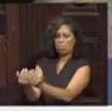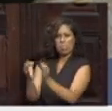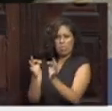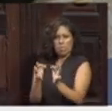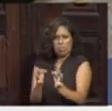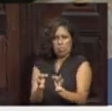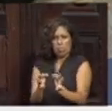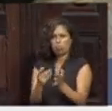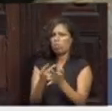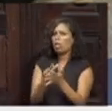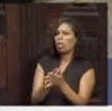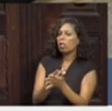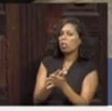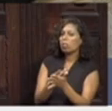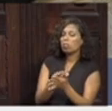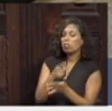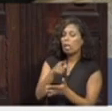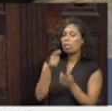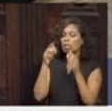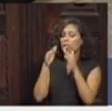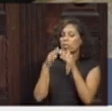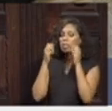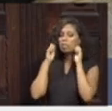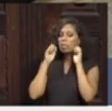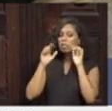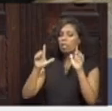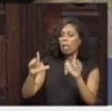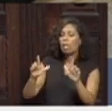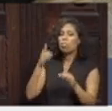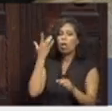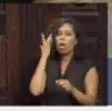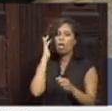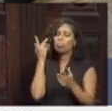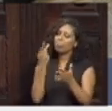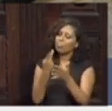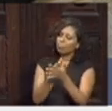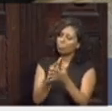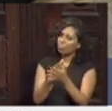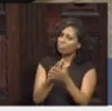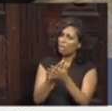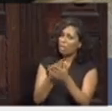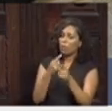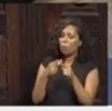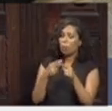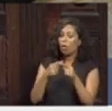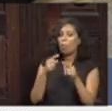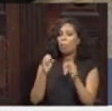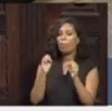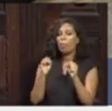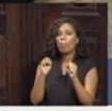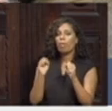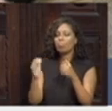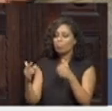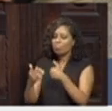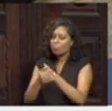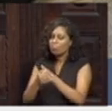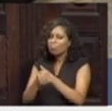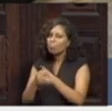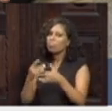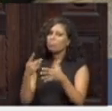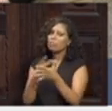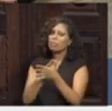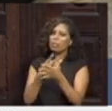empresa, mete nesse vasilhame um filme plástico de outra marca,